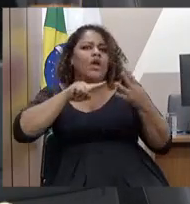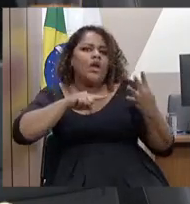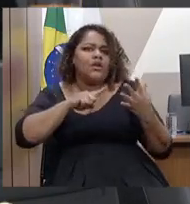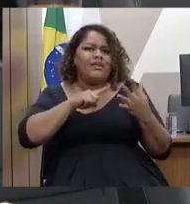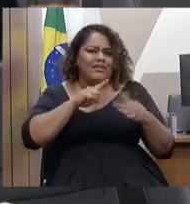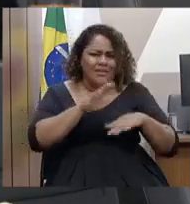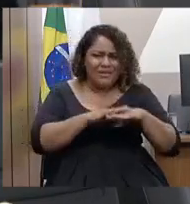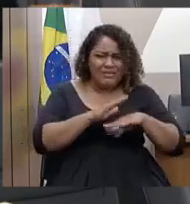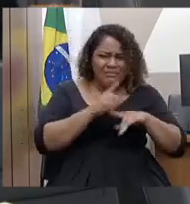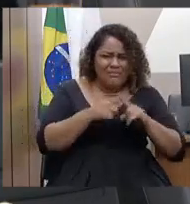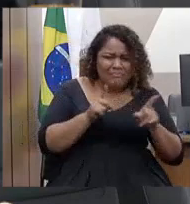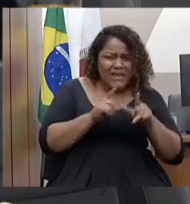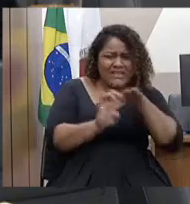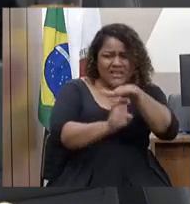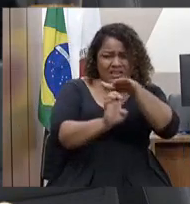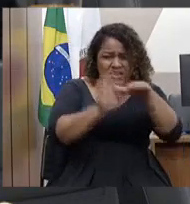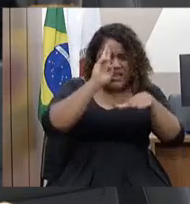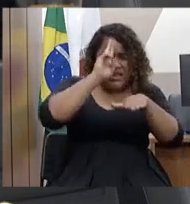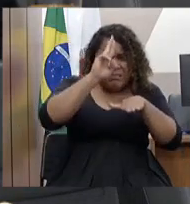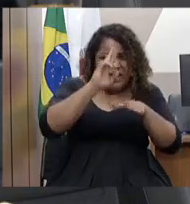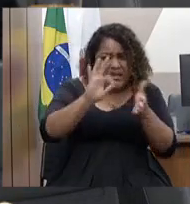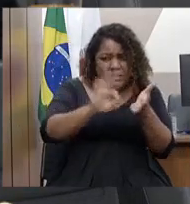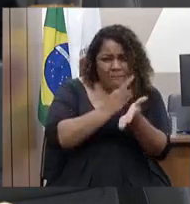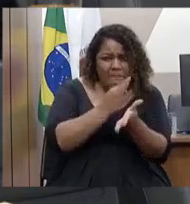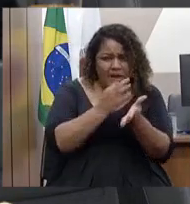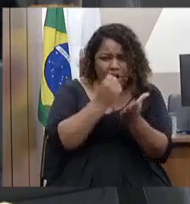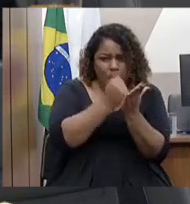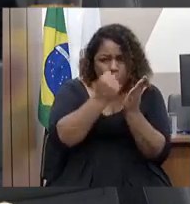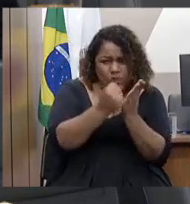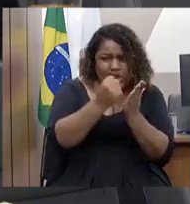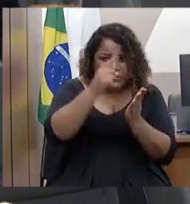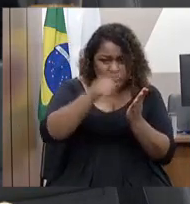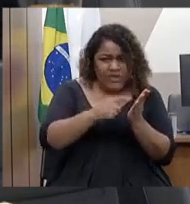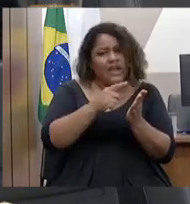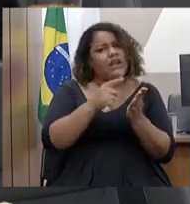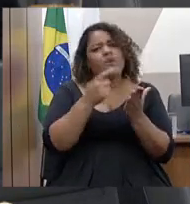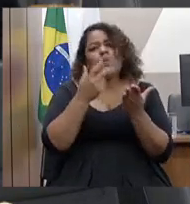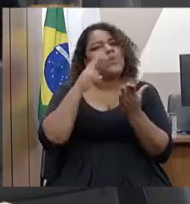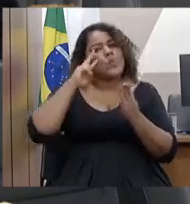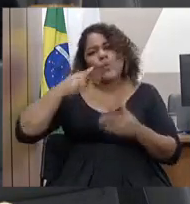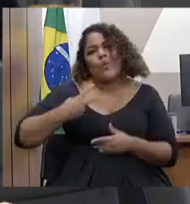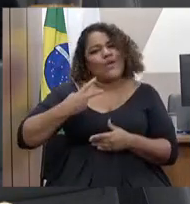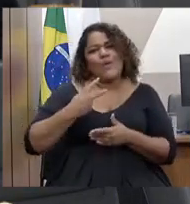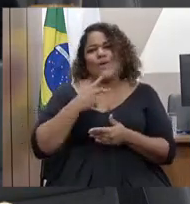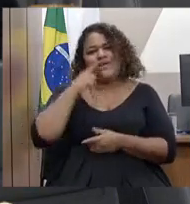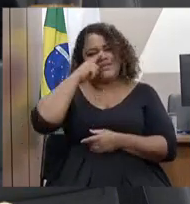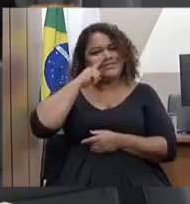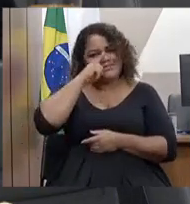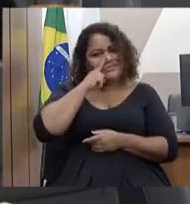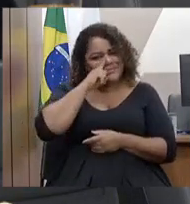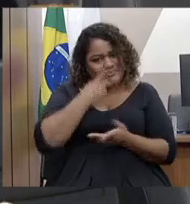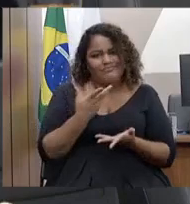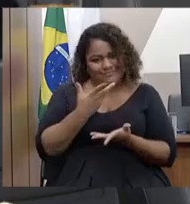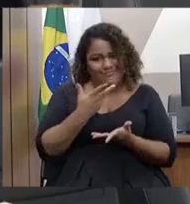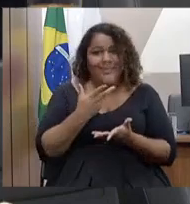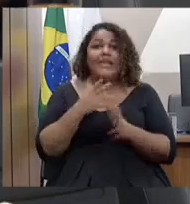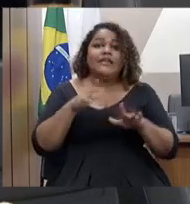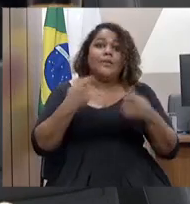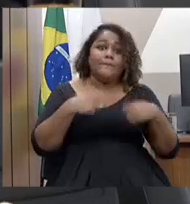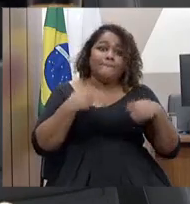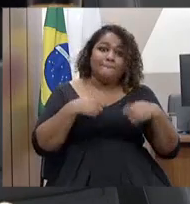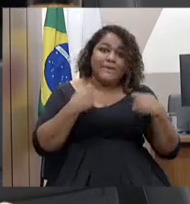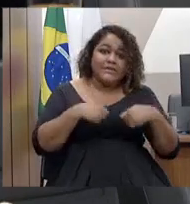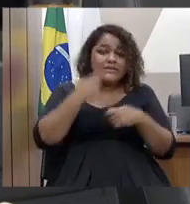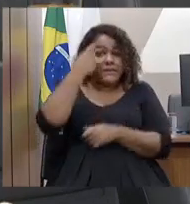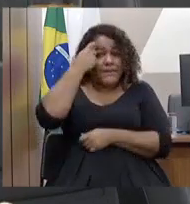infelizmente na maioria das vezes ninguém quer conhecer o seu risco então é preciso ter um cuidado e ainda permanecer com uma interpretação de